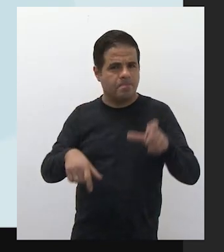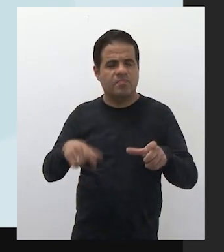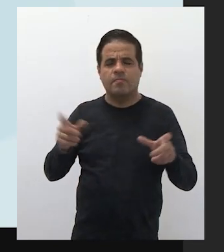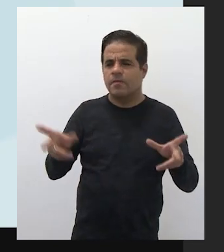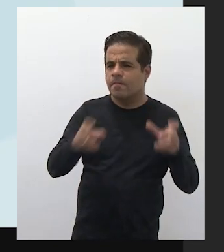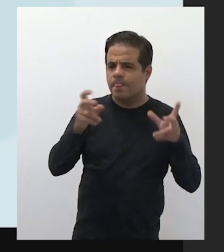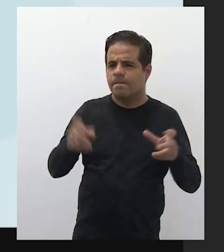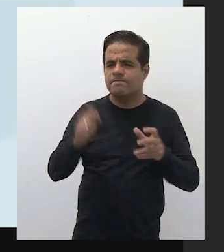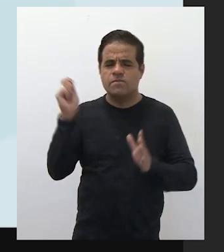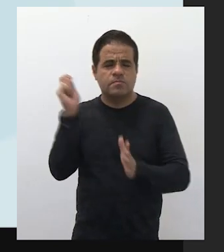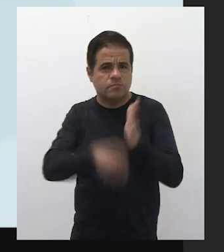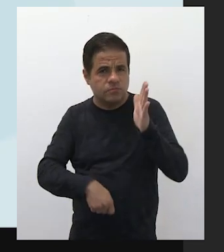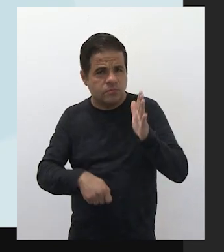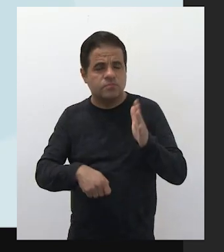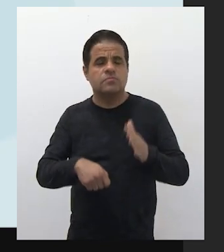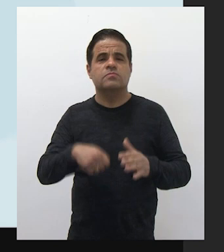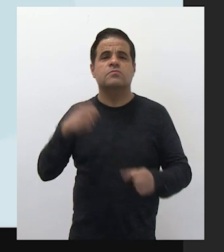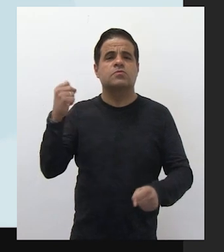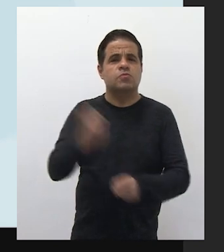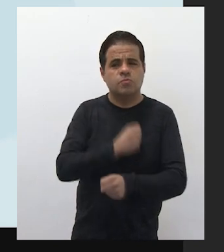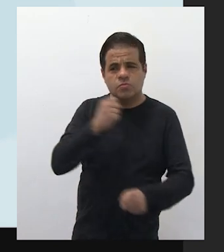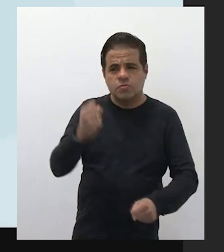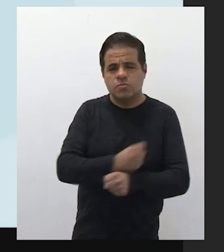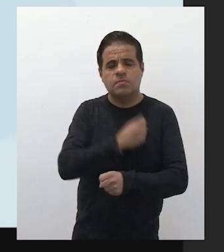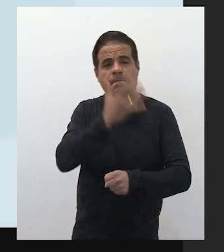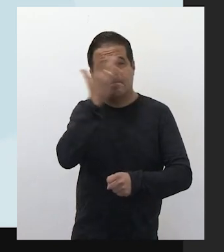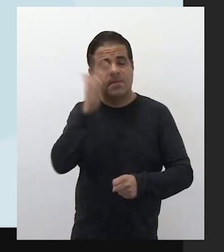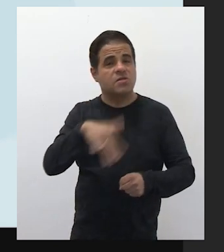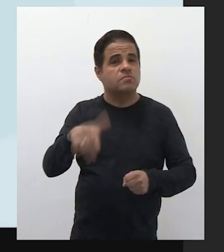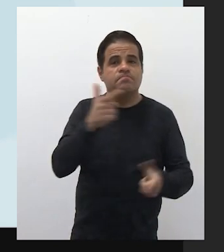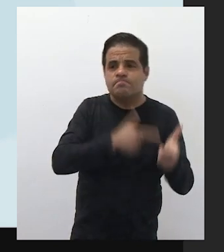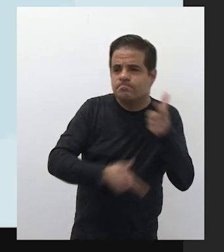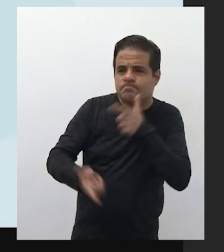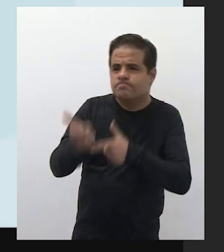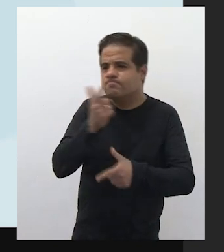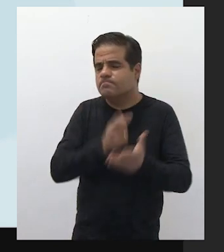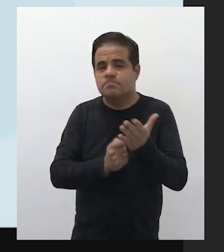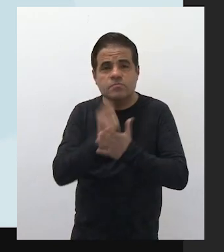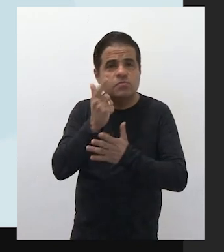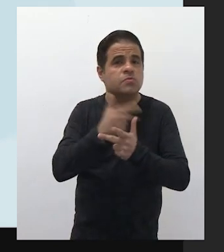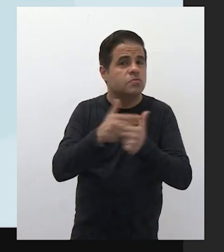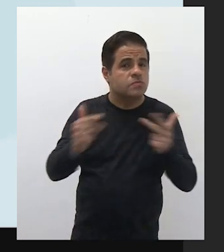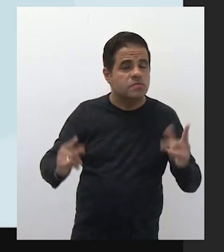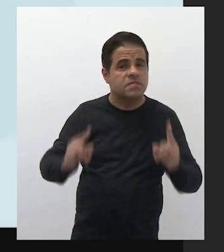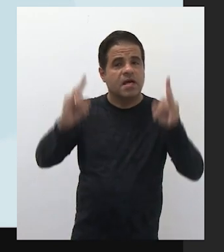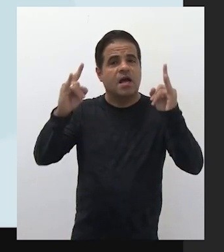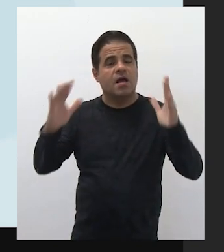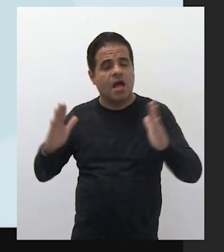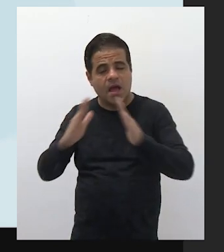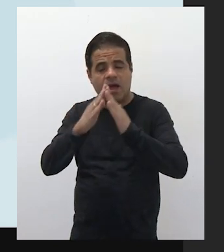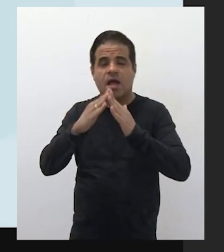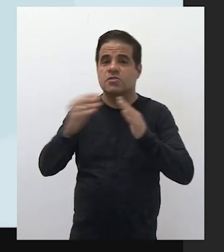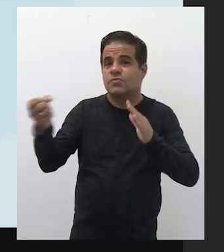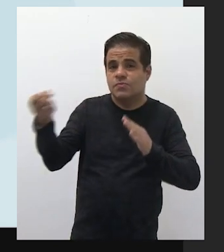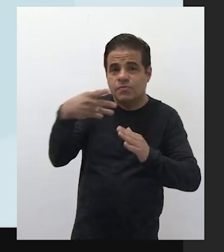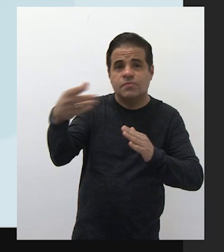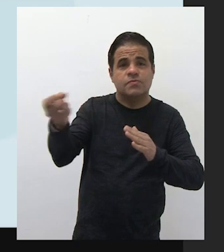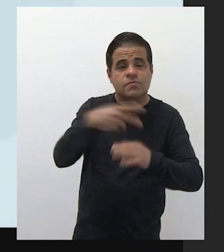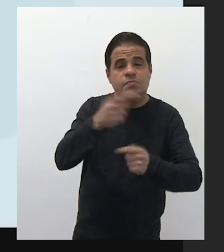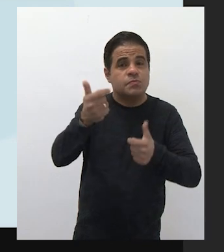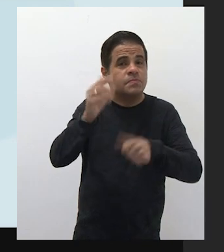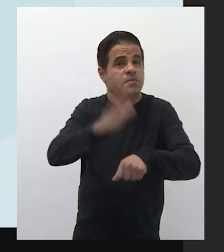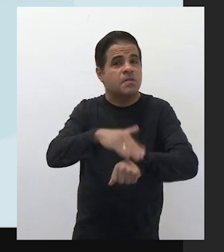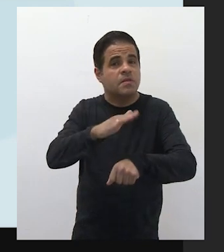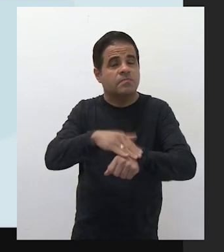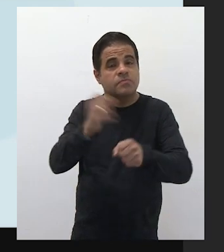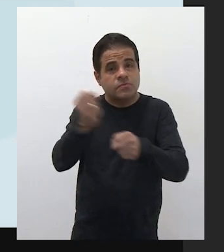dos contratos com construtoras, pessoas que estavam adquirindo imóvel novo, né, imóvel zero, aí